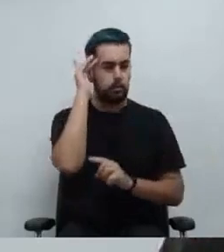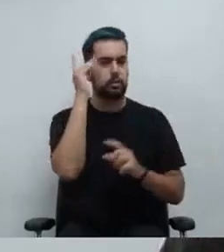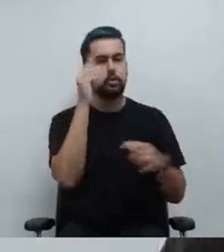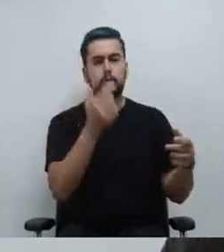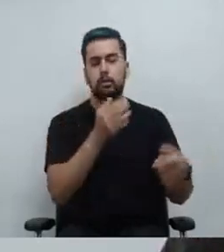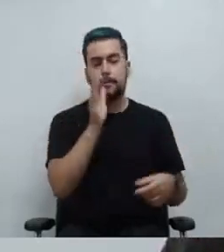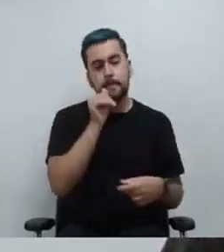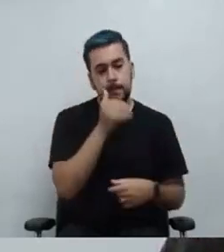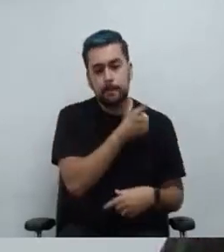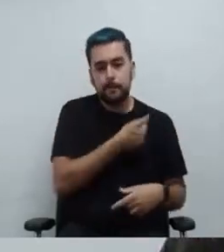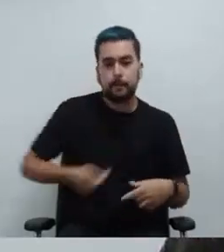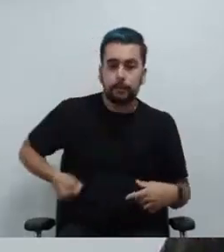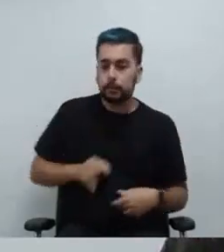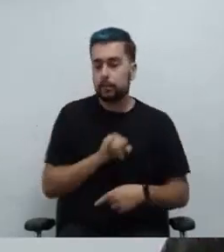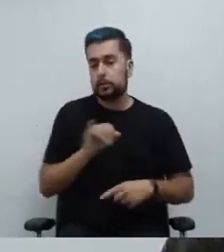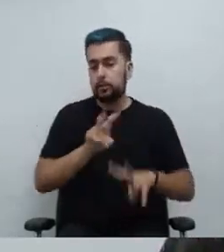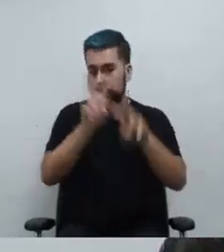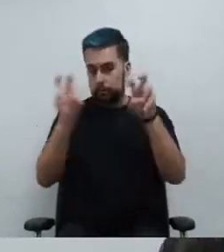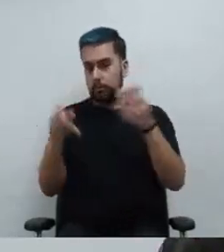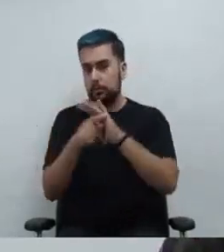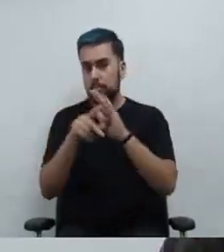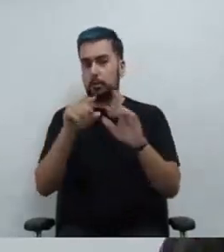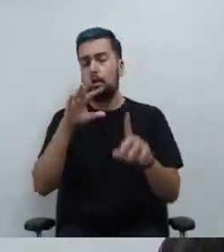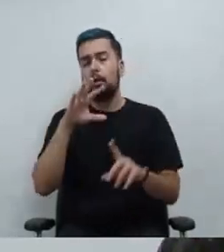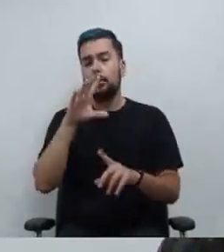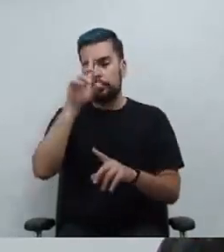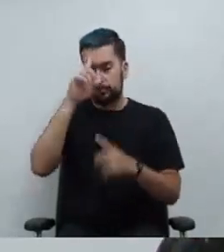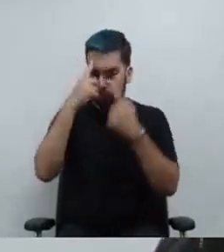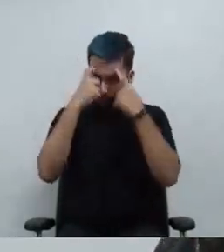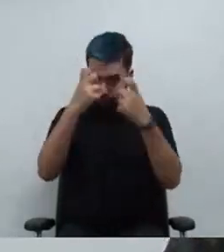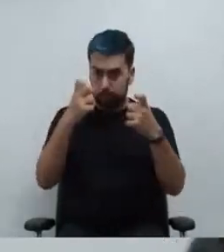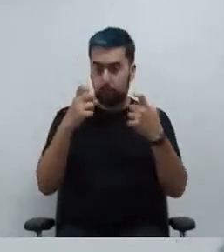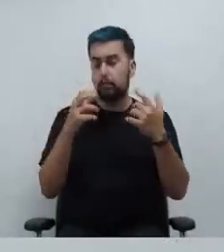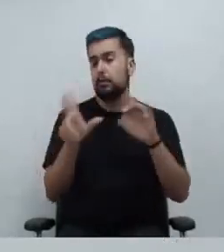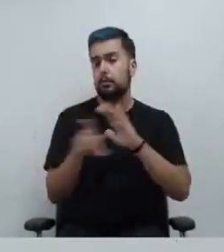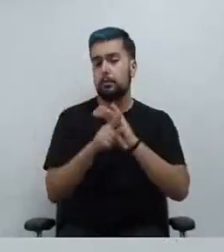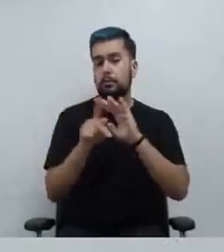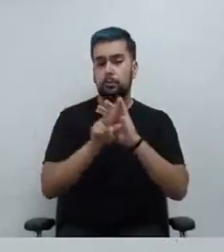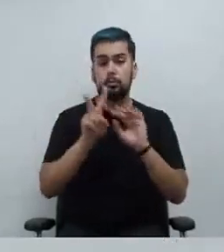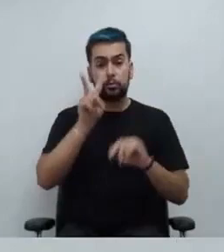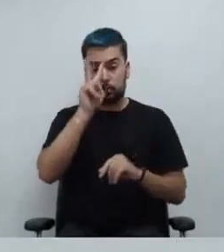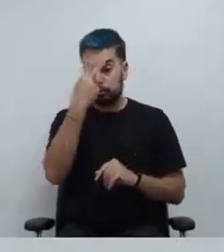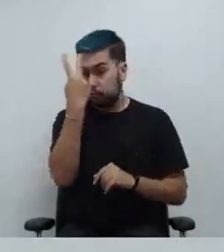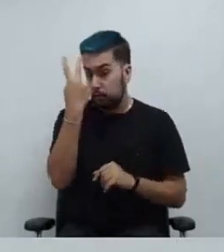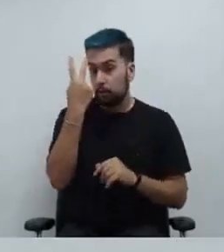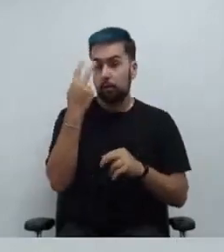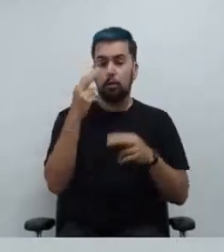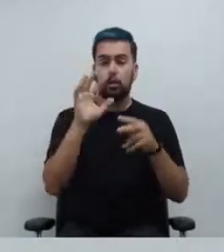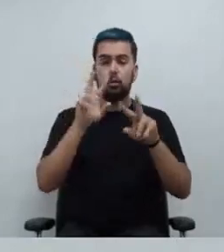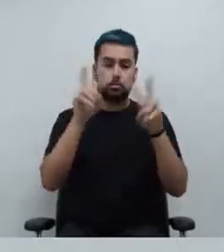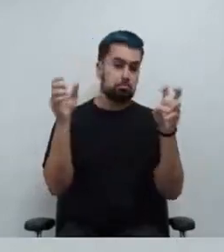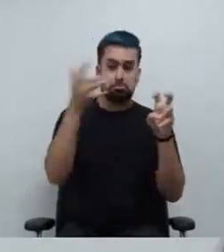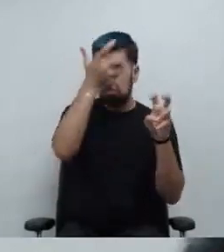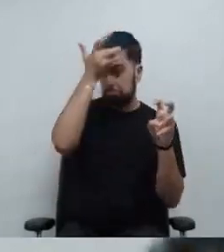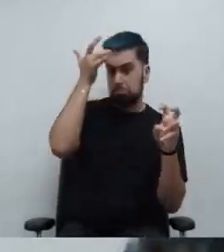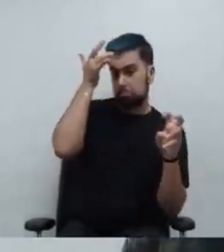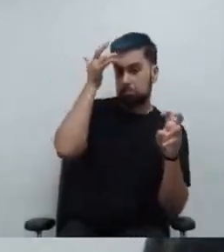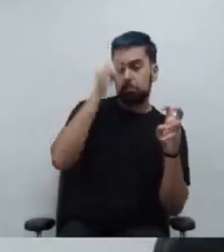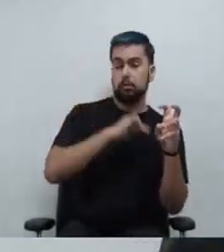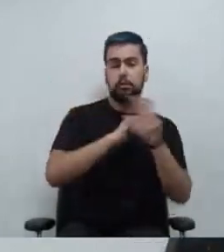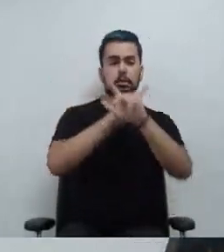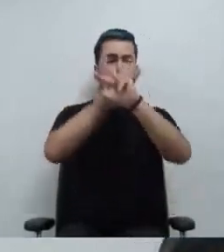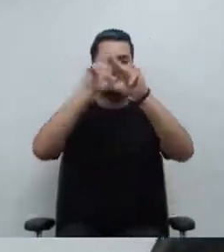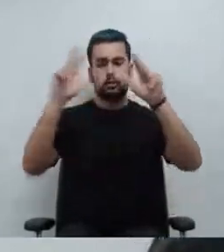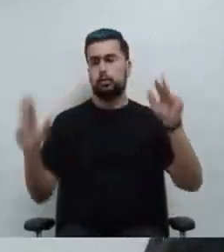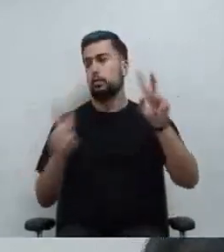se é um caso de violência decorrente de algum surto envolvendo uma questão de saúde mental, há uma infinidade aqui de